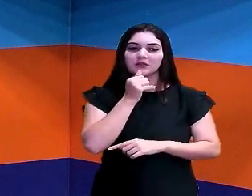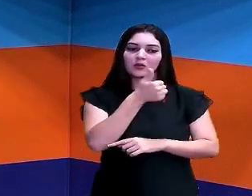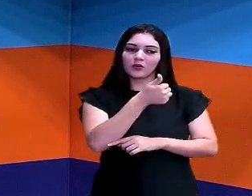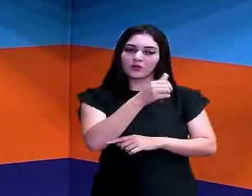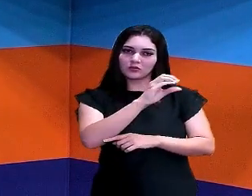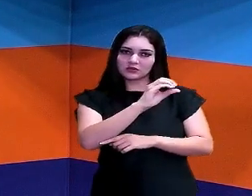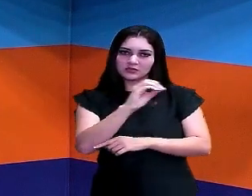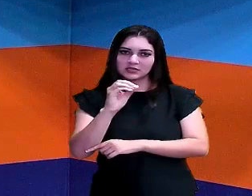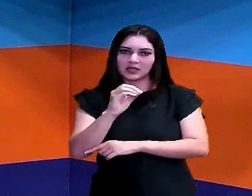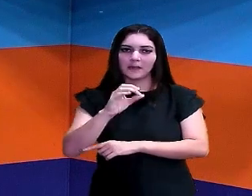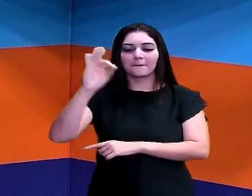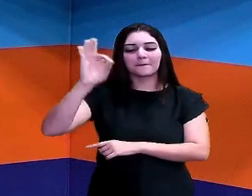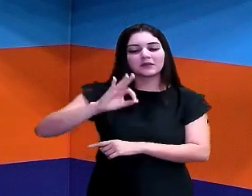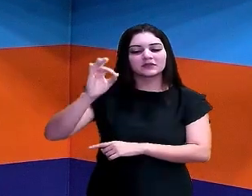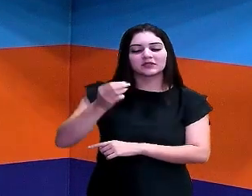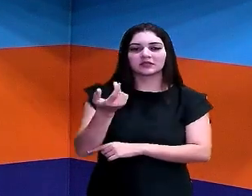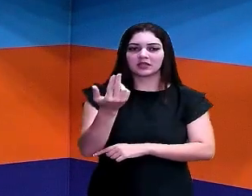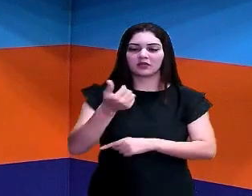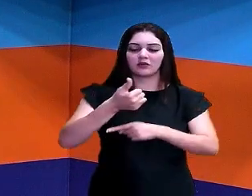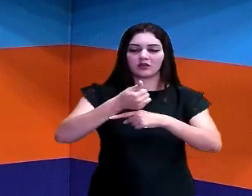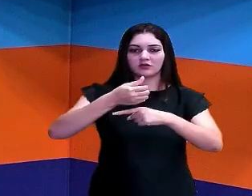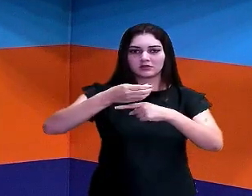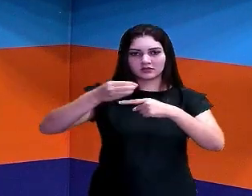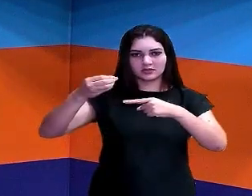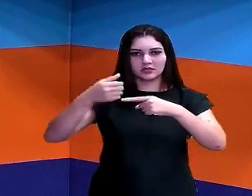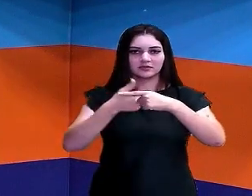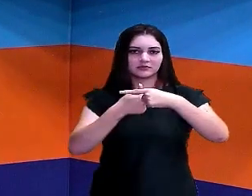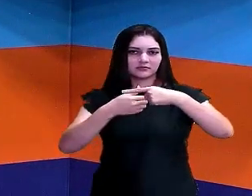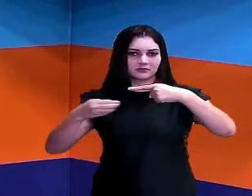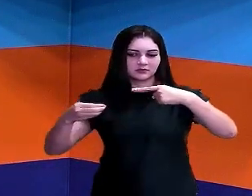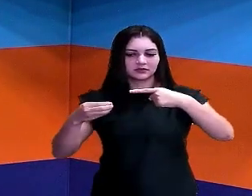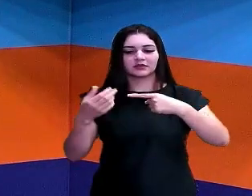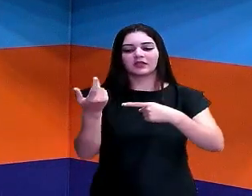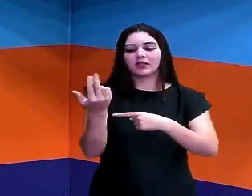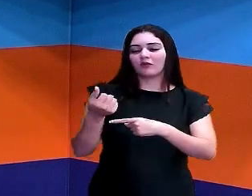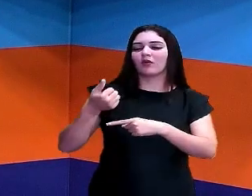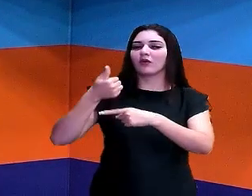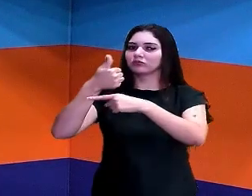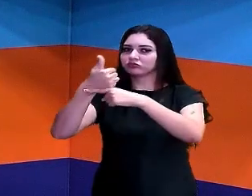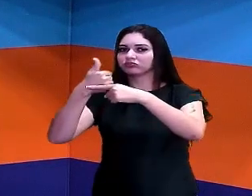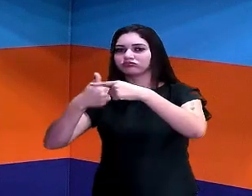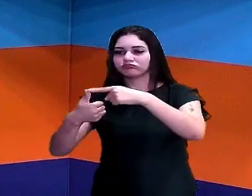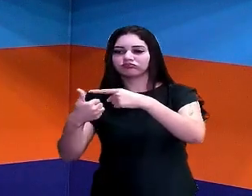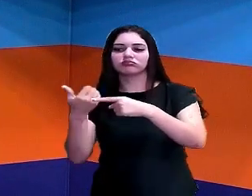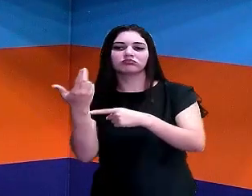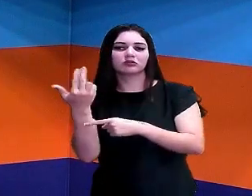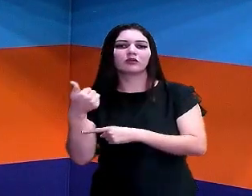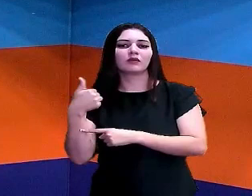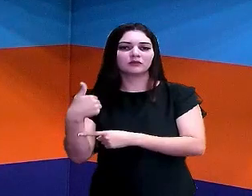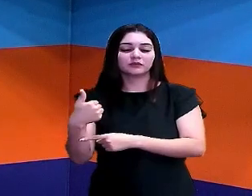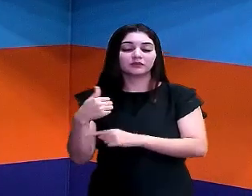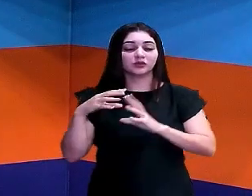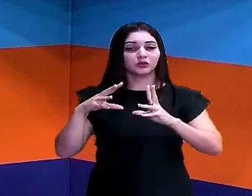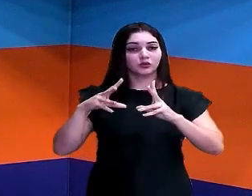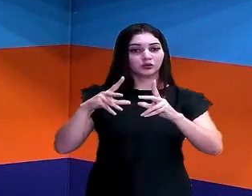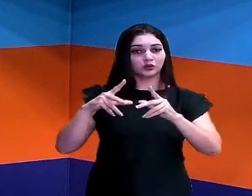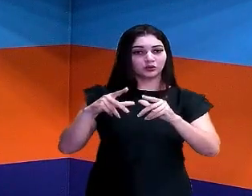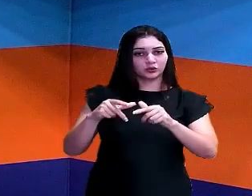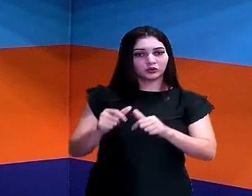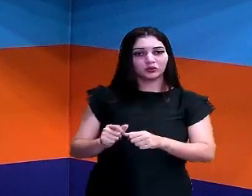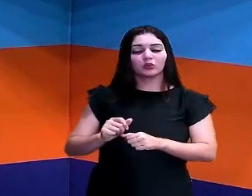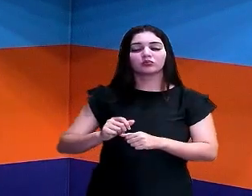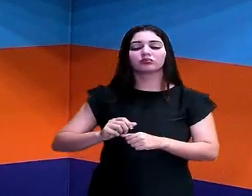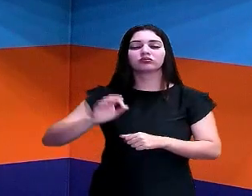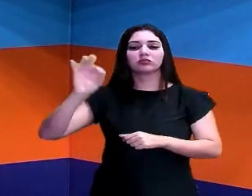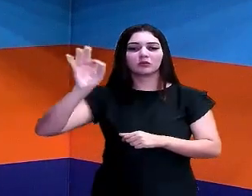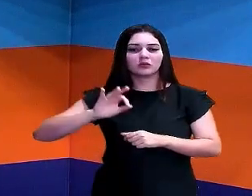igual a 100 sobre 100, que é igual a 1 sobre 1, que é igual a 1. Ok. Então, ó, toda porcentagem, ela é escrita em